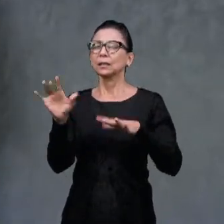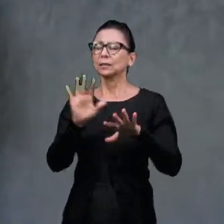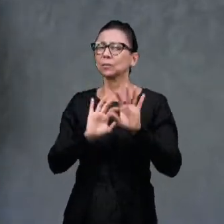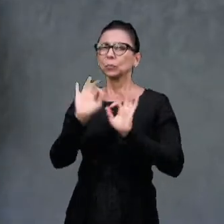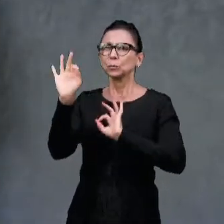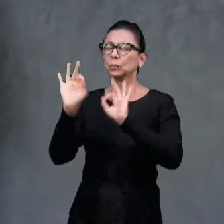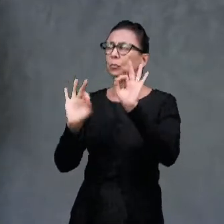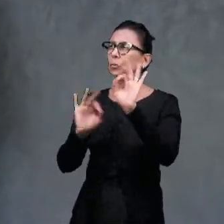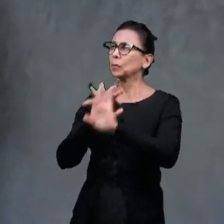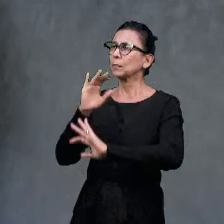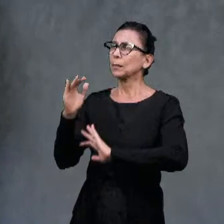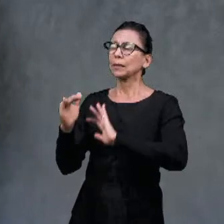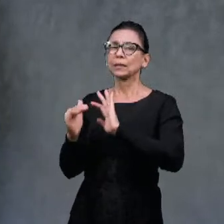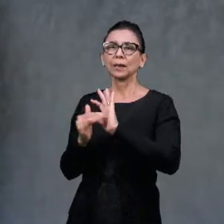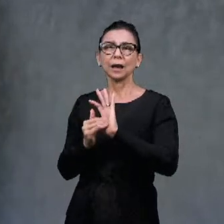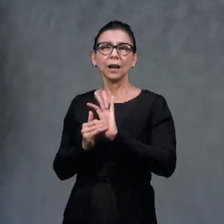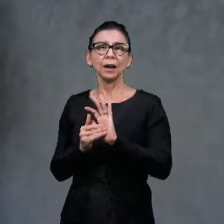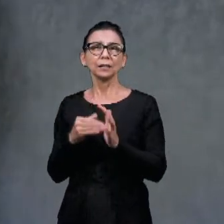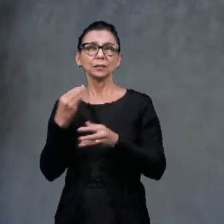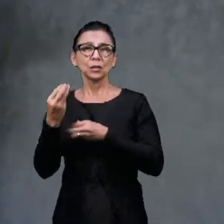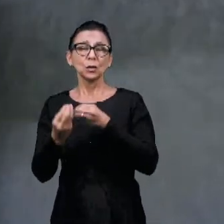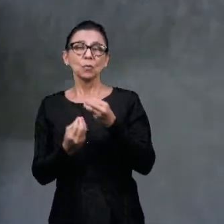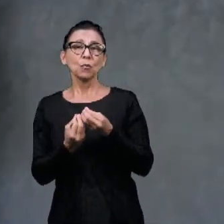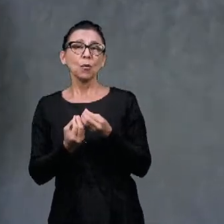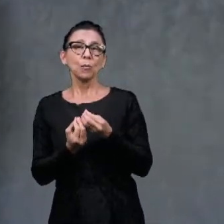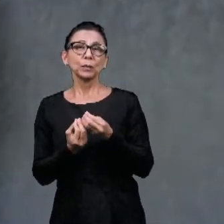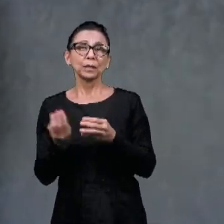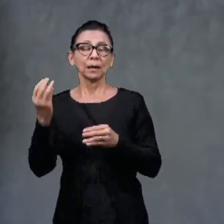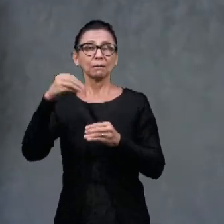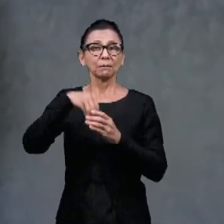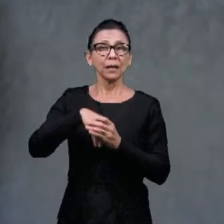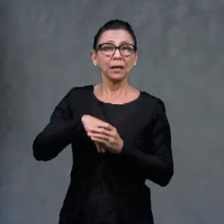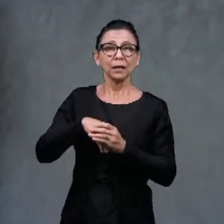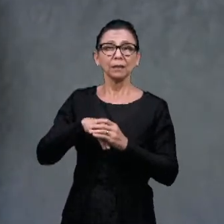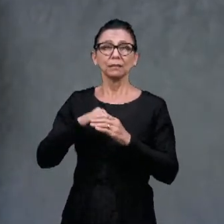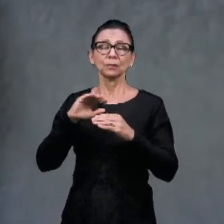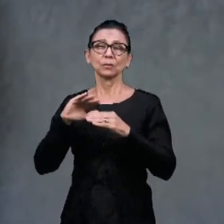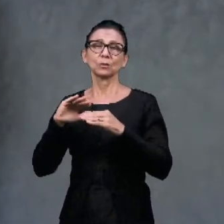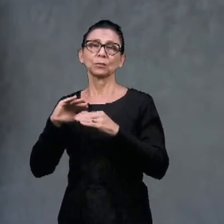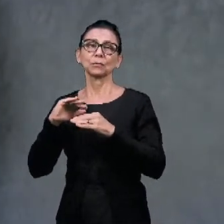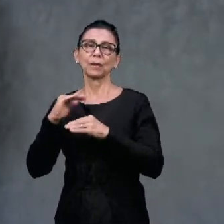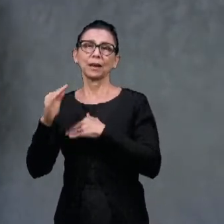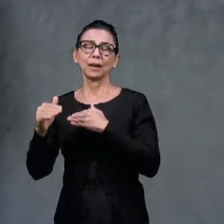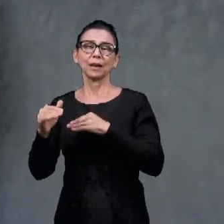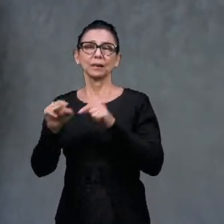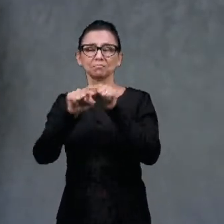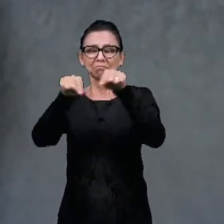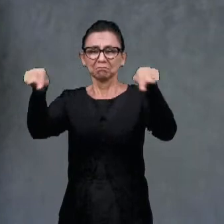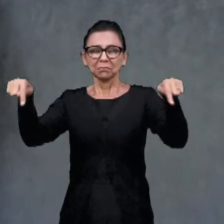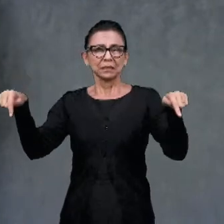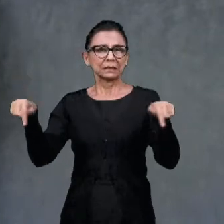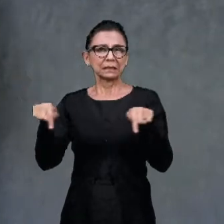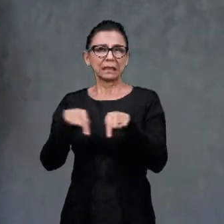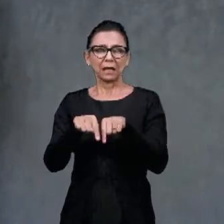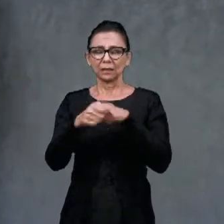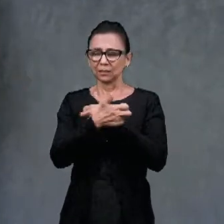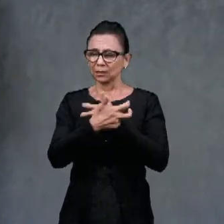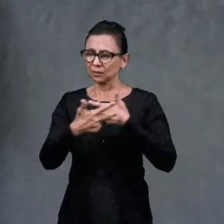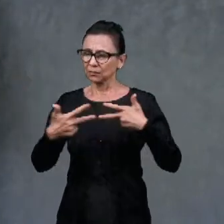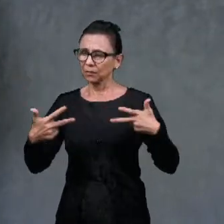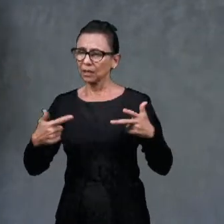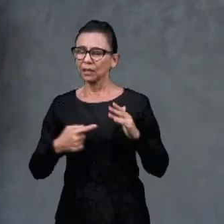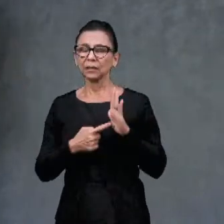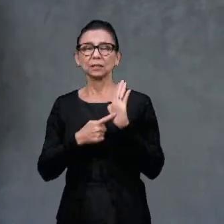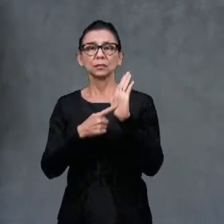né, como são os bastidores aqui, o suíte de produção. Depois demos uma volta